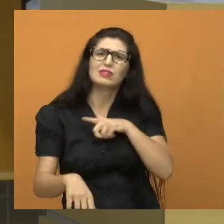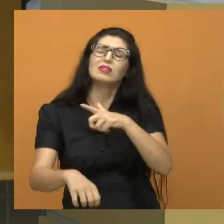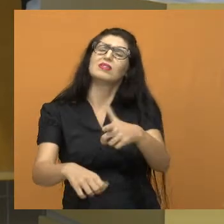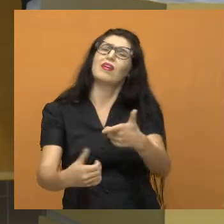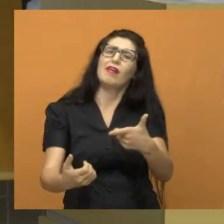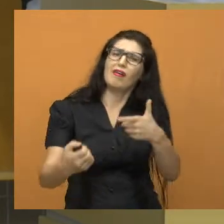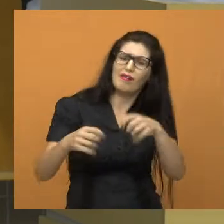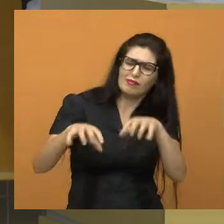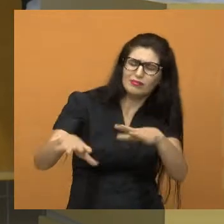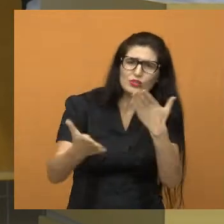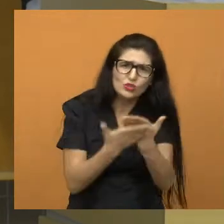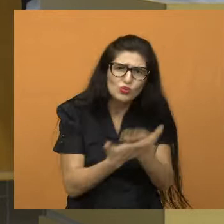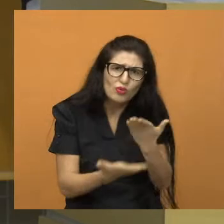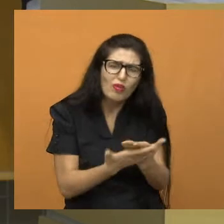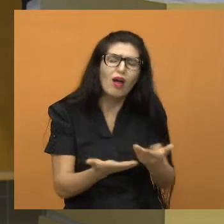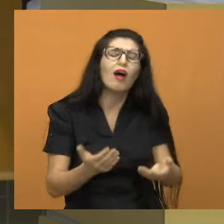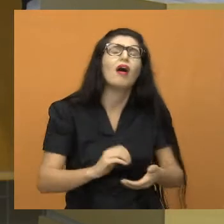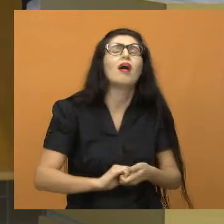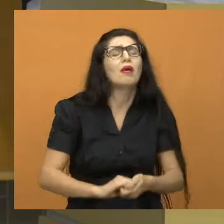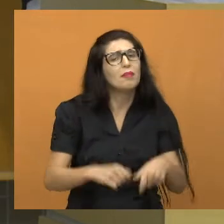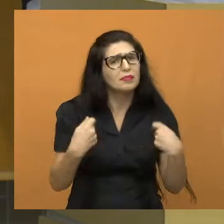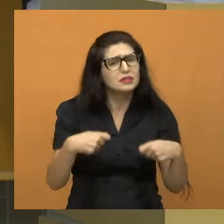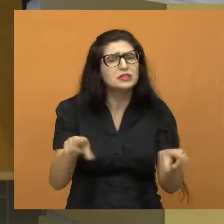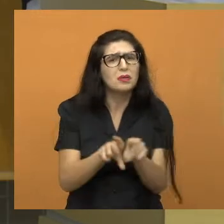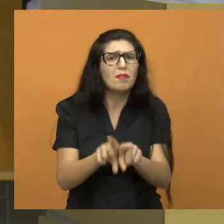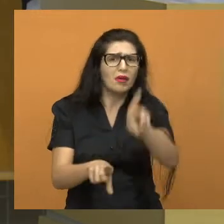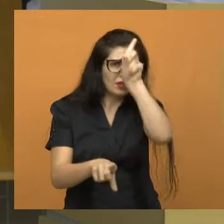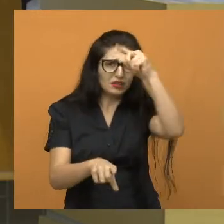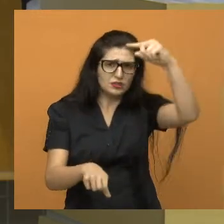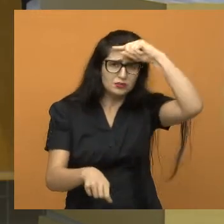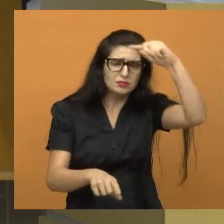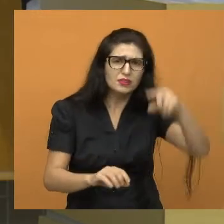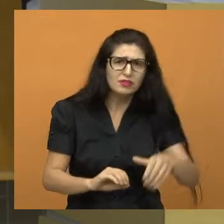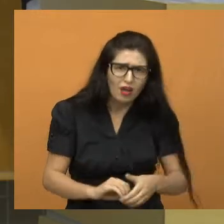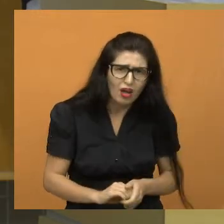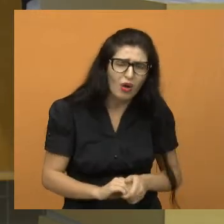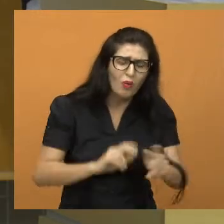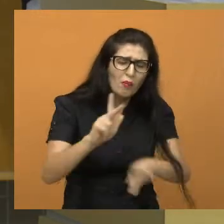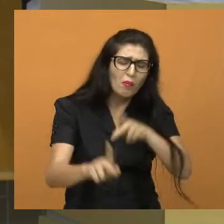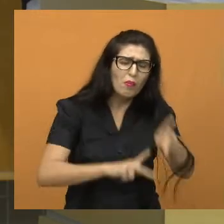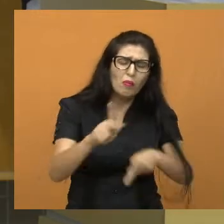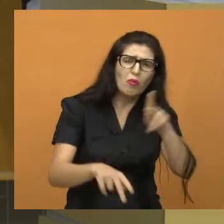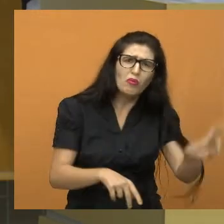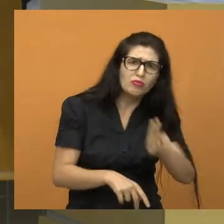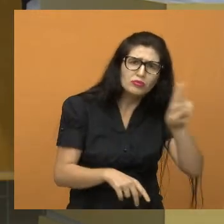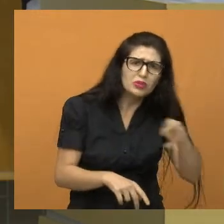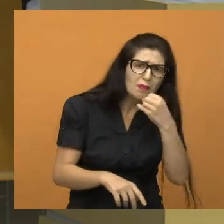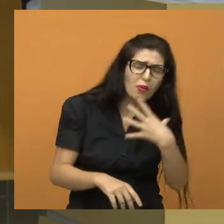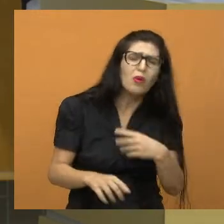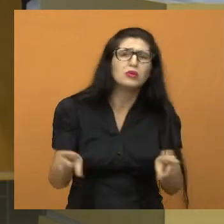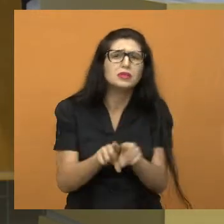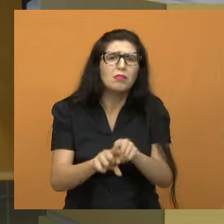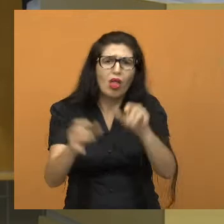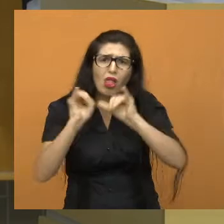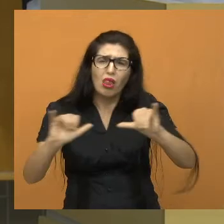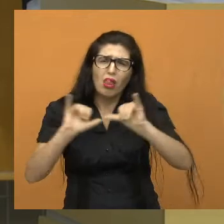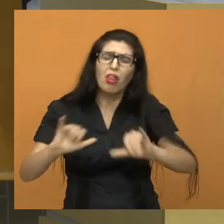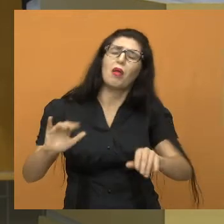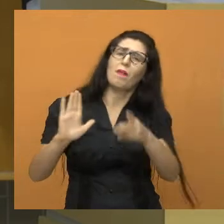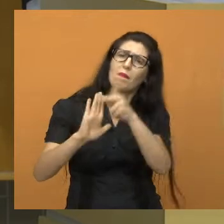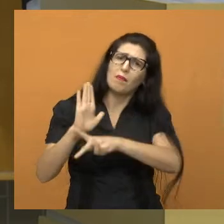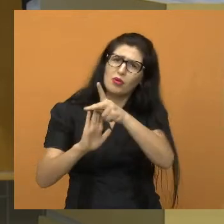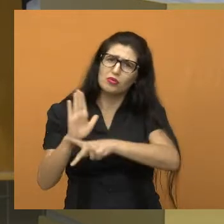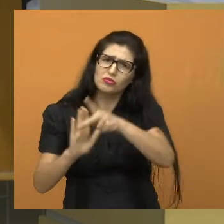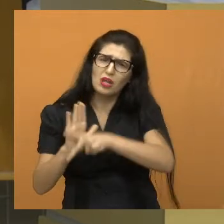professor. Garantir o bom atendimento nos hospitais para a população. Elaborar projetos sociais eficientes para tirar